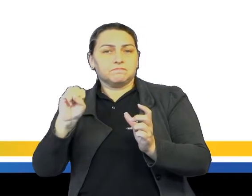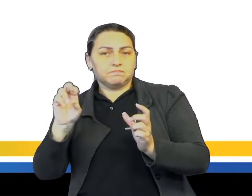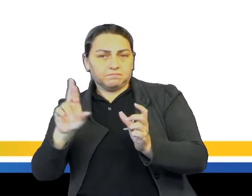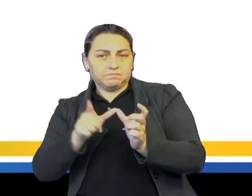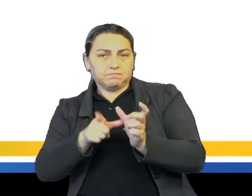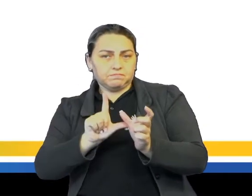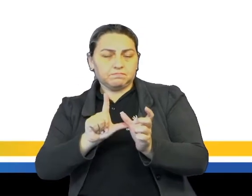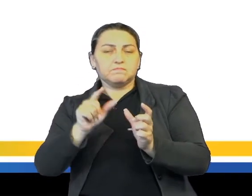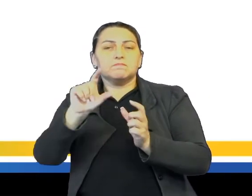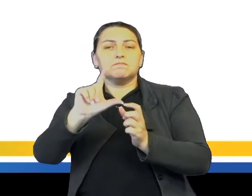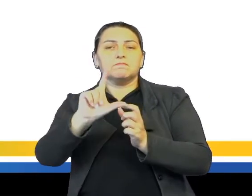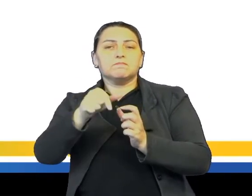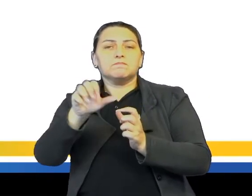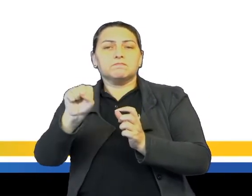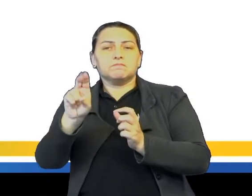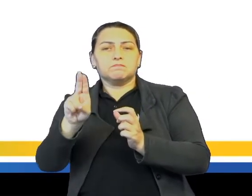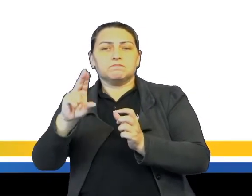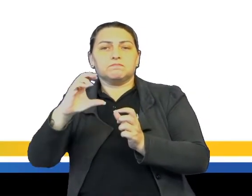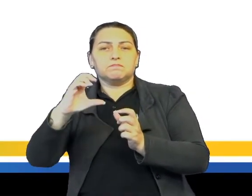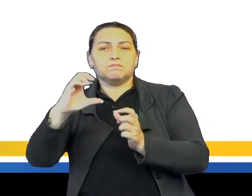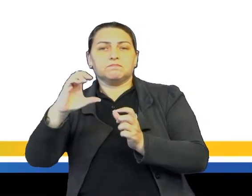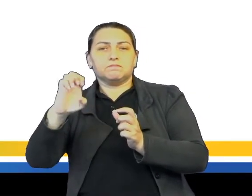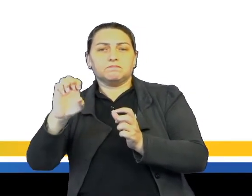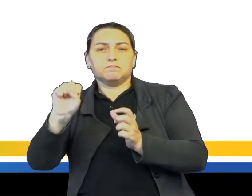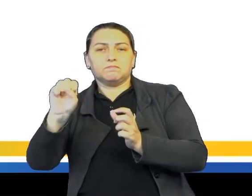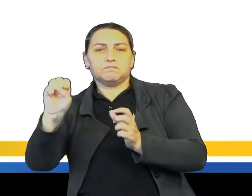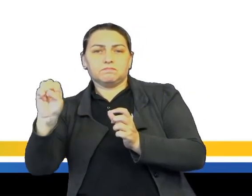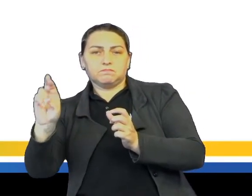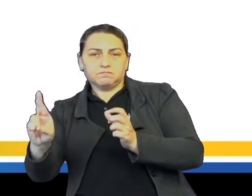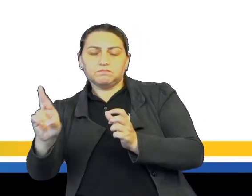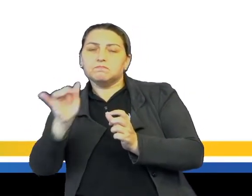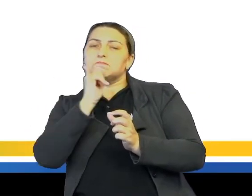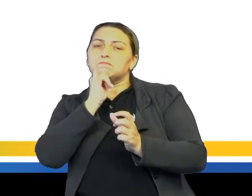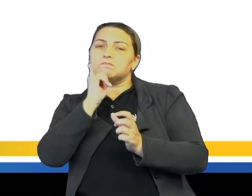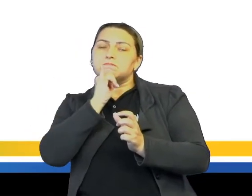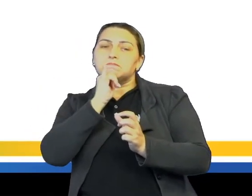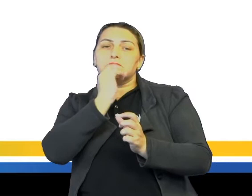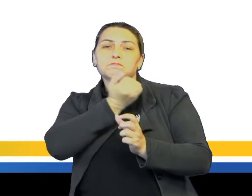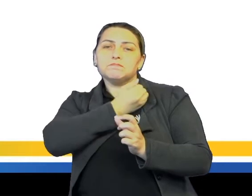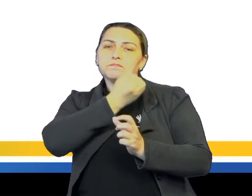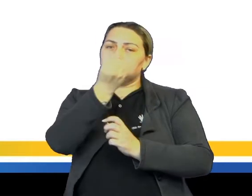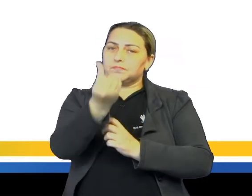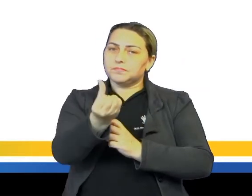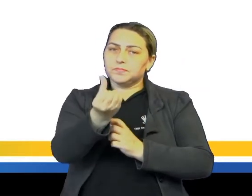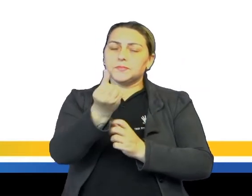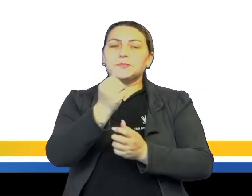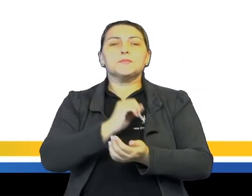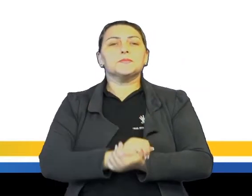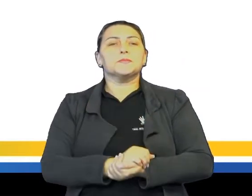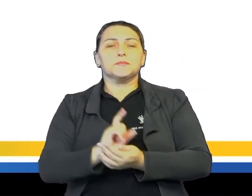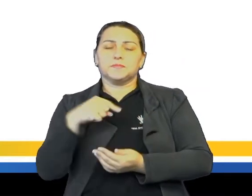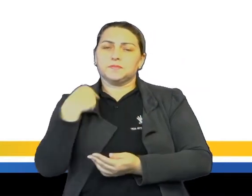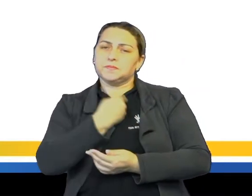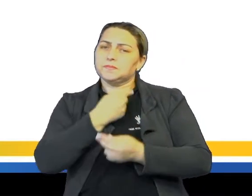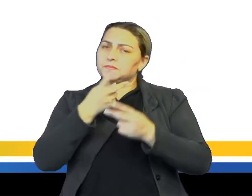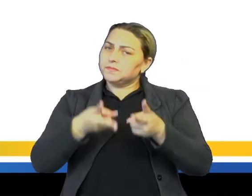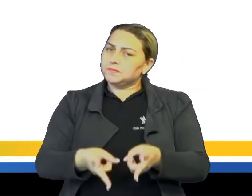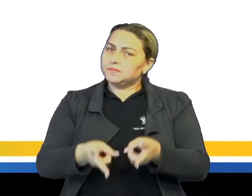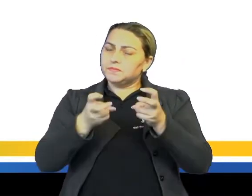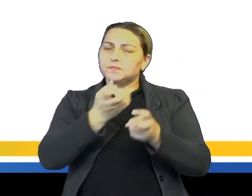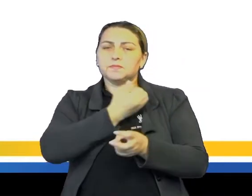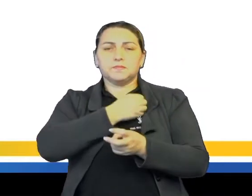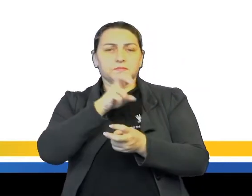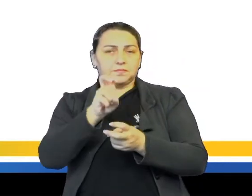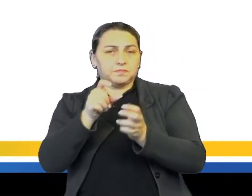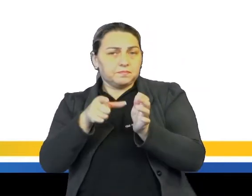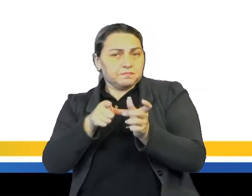sucessor. Vamos pegar um exemplo como está aí na imagem no vídeo. O número 6. Nós vemos que o número